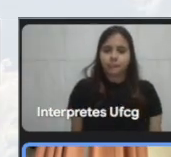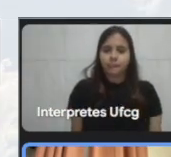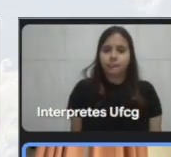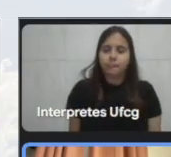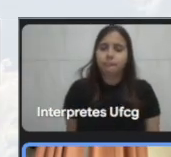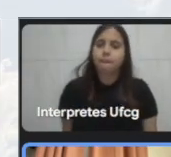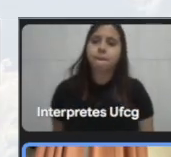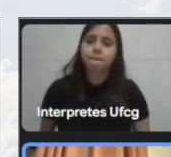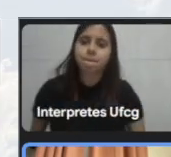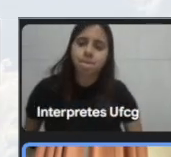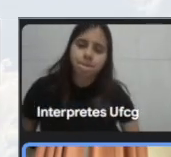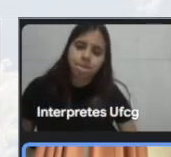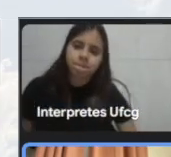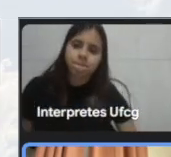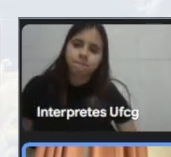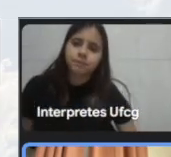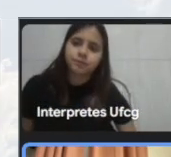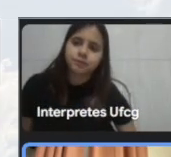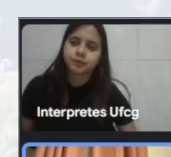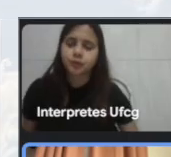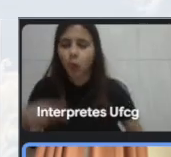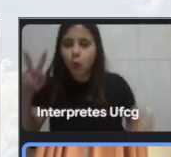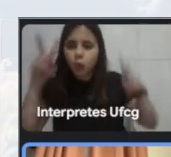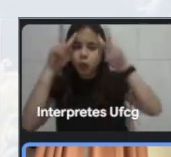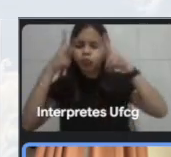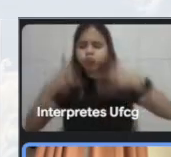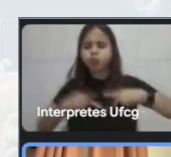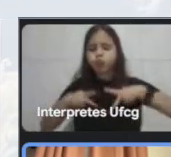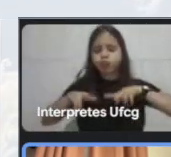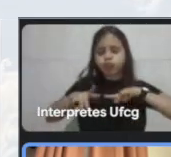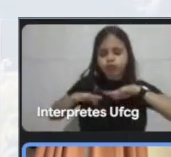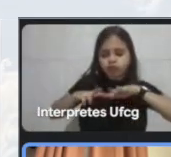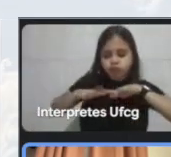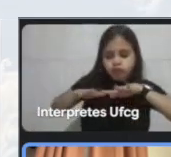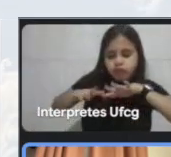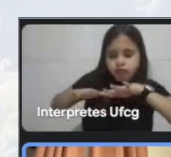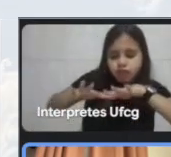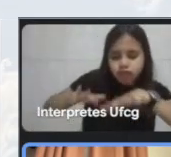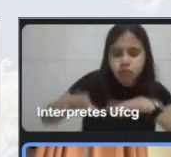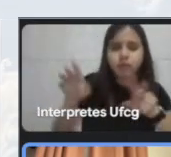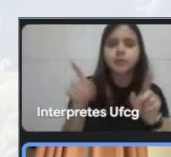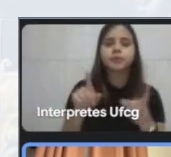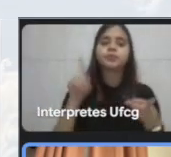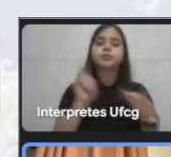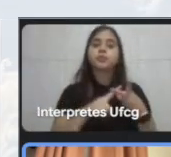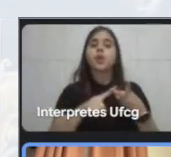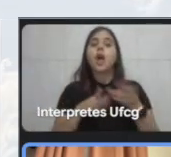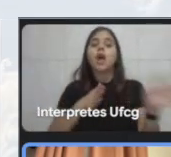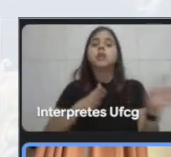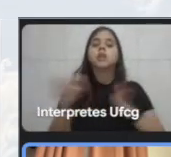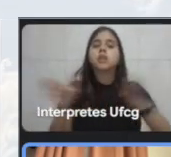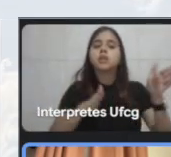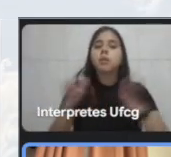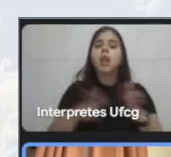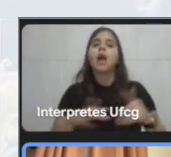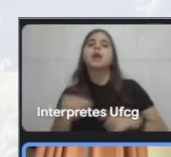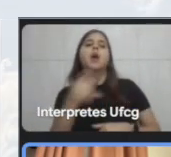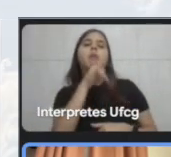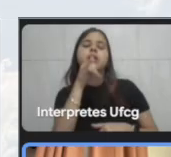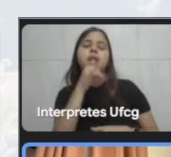propícias à ocupação humana. Questão de acessibilidade é justamente questão de proximidade com rodovias. Então, a gente tem, por